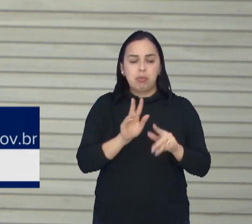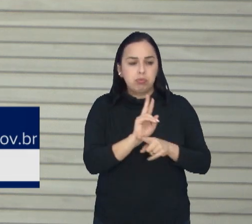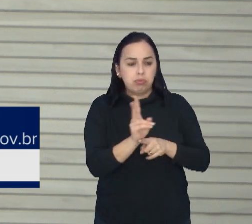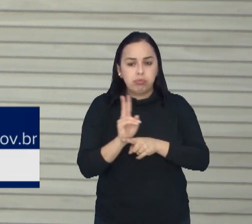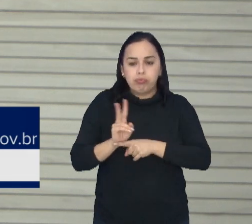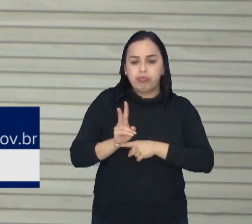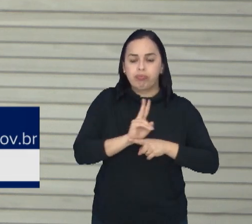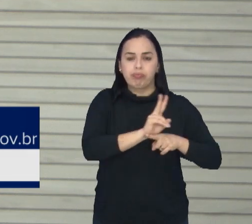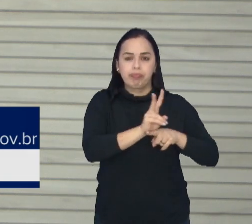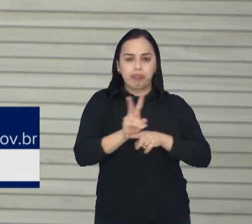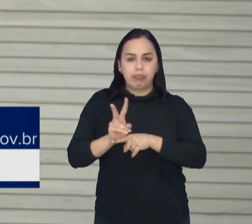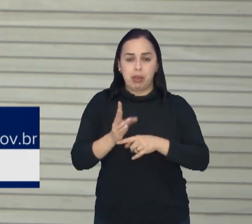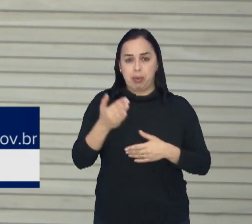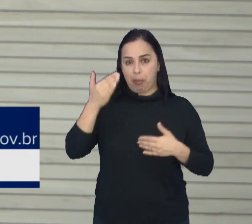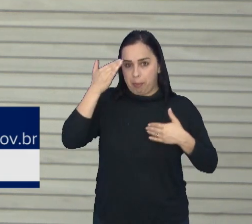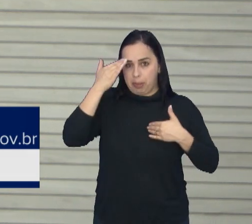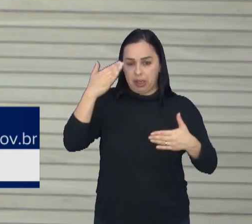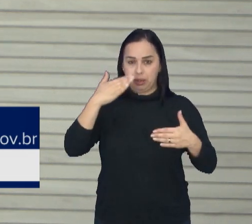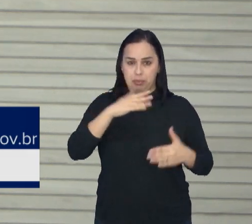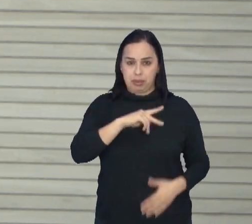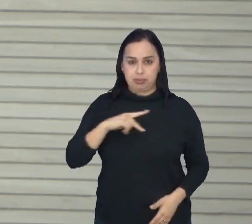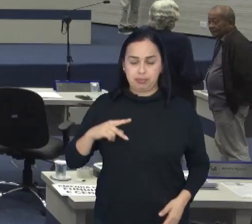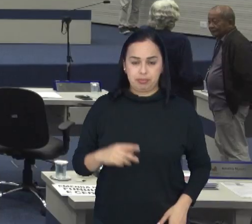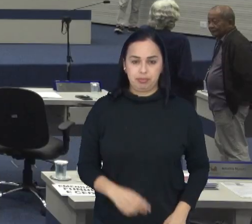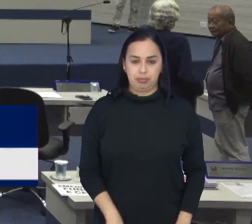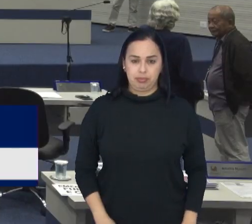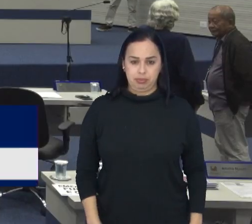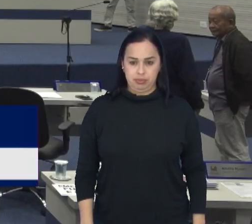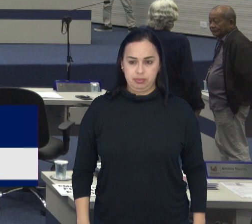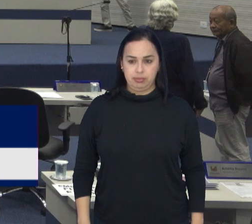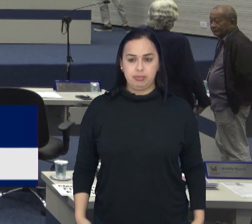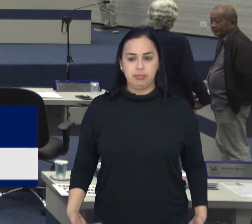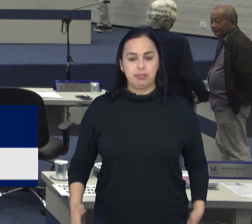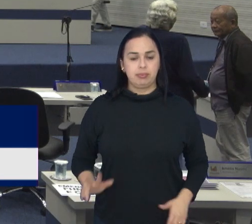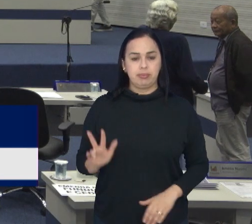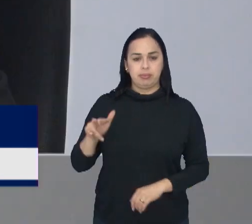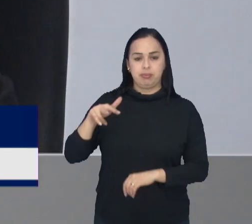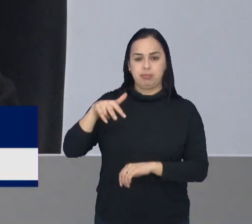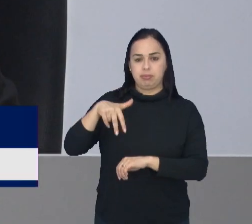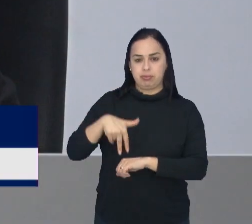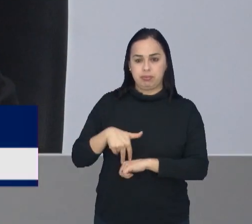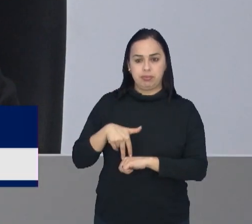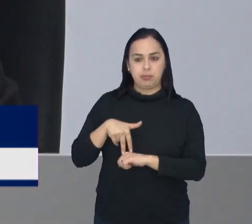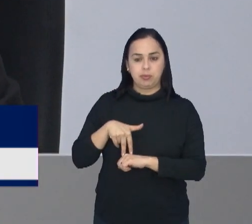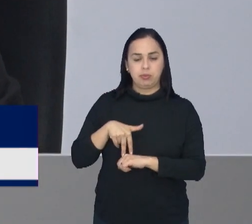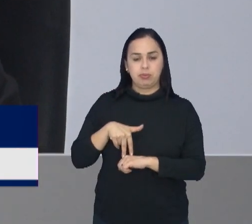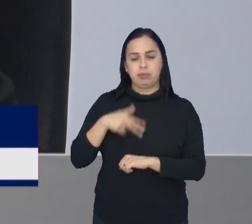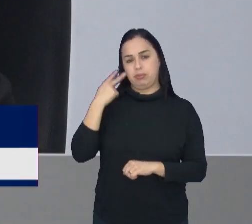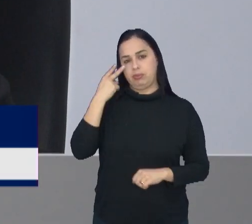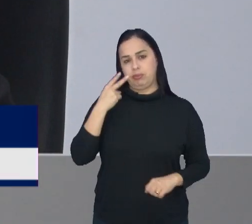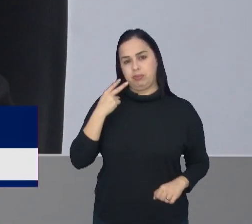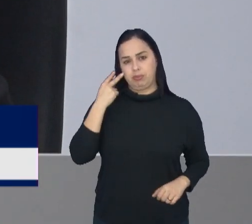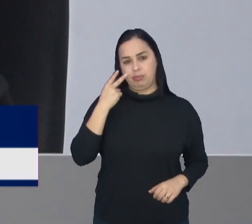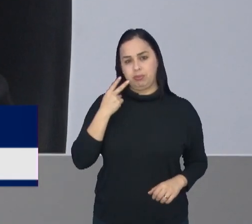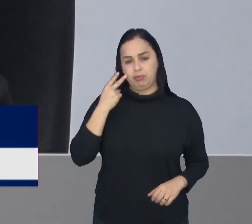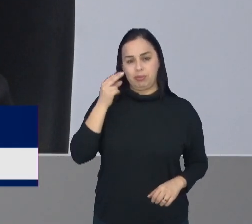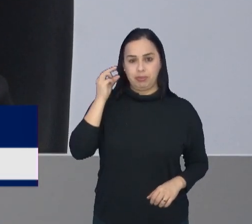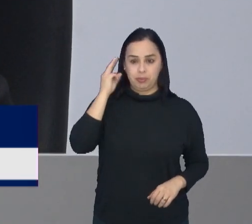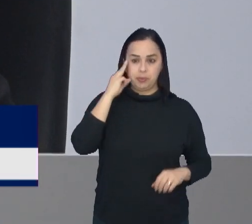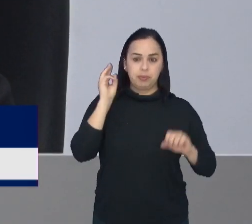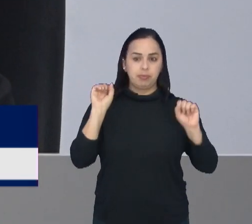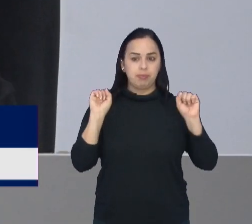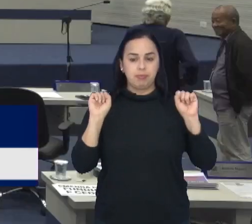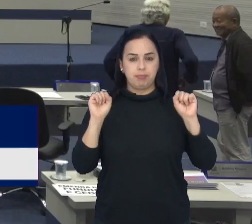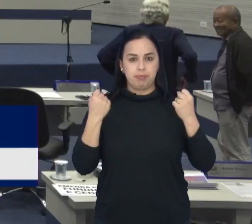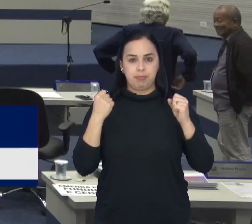a ordem na nossa cidade. Obrigado, senhor presidente. Com a palavra, o vereador Marcão da Academia.